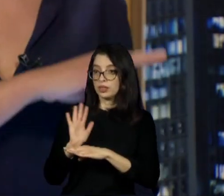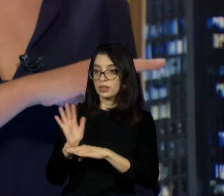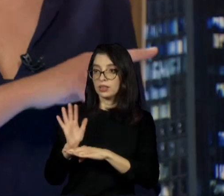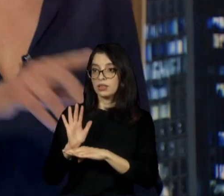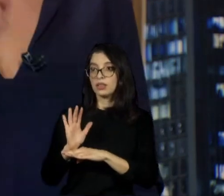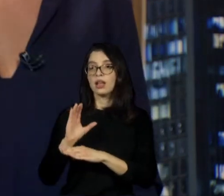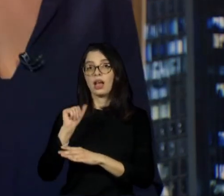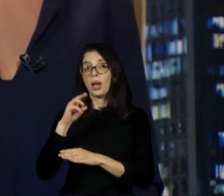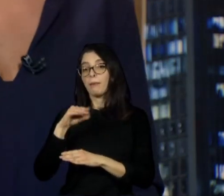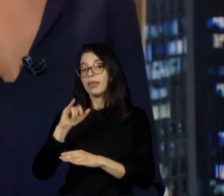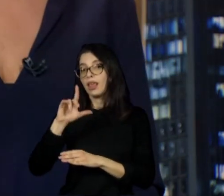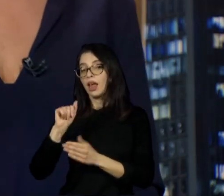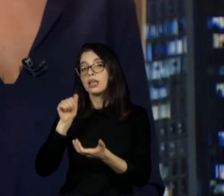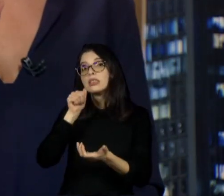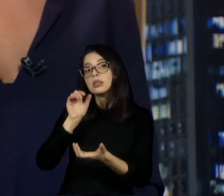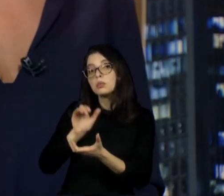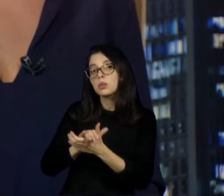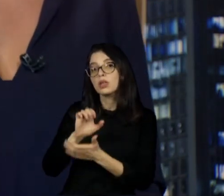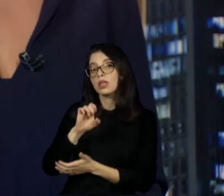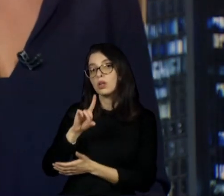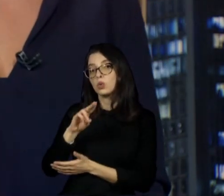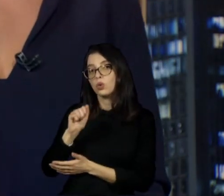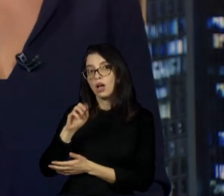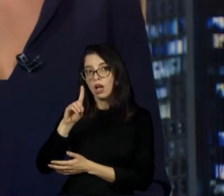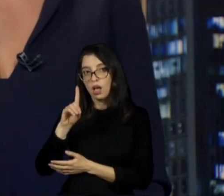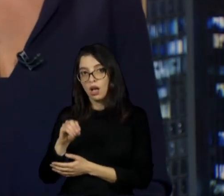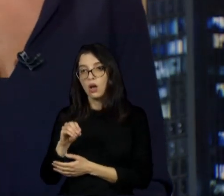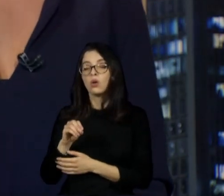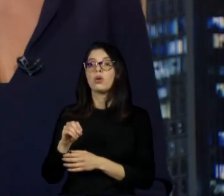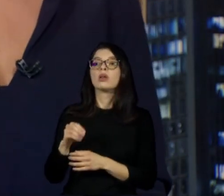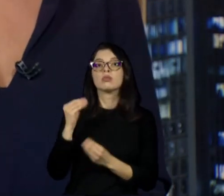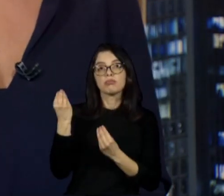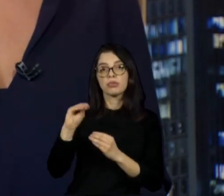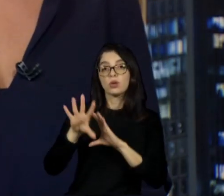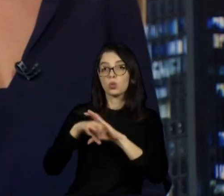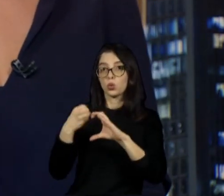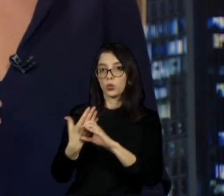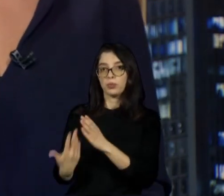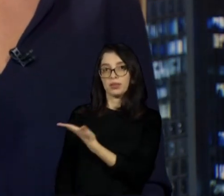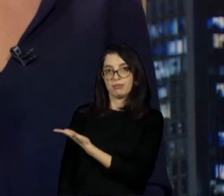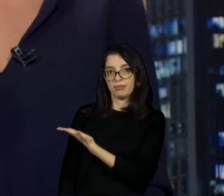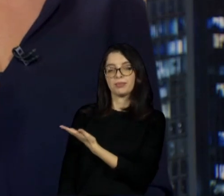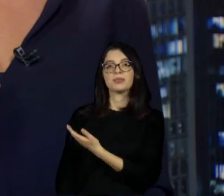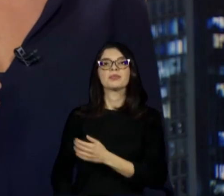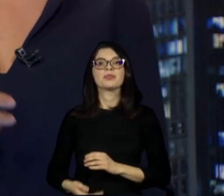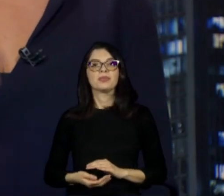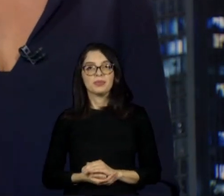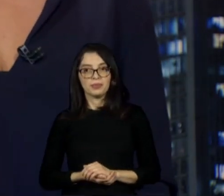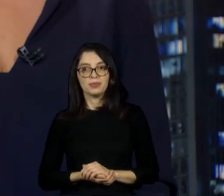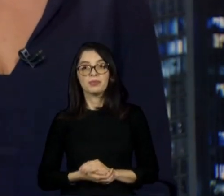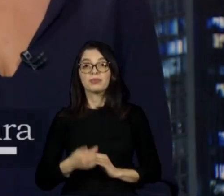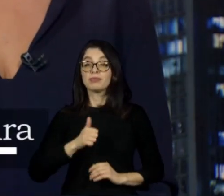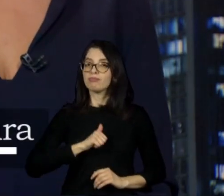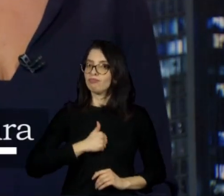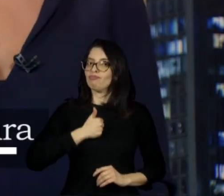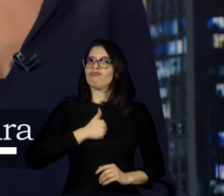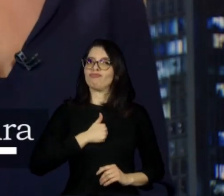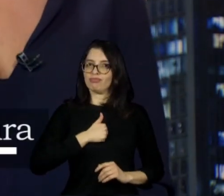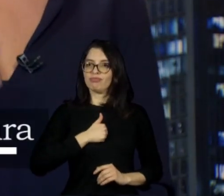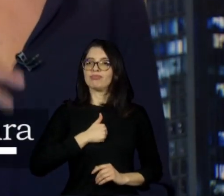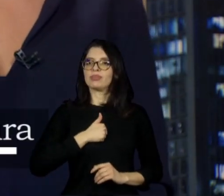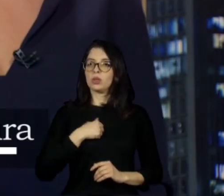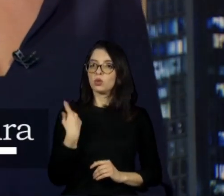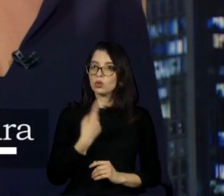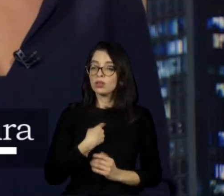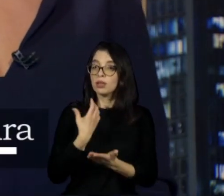Leonardo. Eles têm um canal no YouTube chamado Inclunete. Nesse vídeo, ela fala sobre autoestima. Lembrando que nossos programas estão no